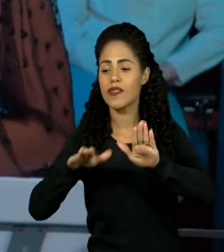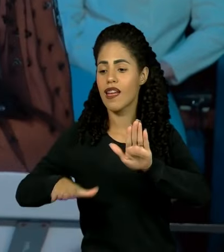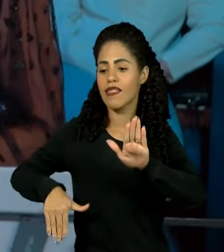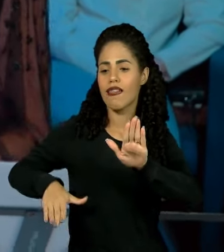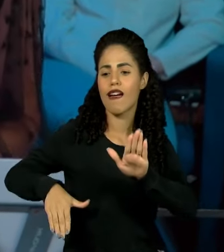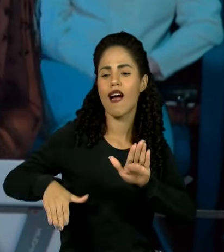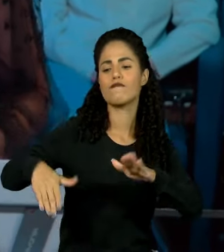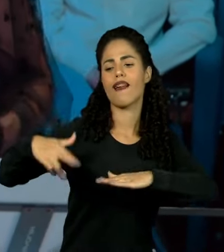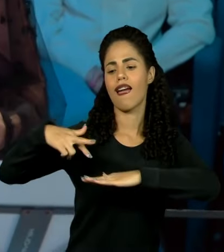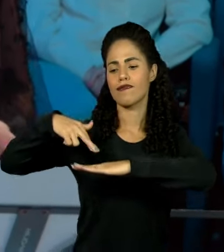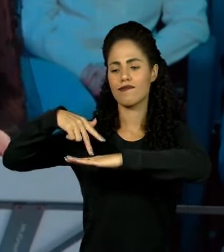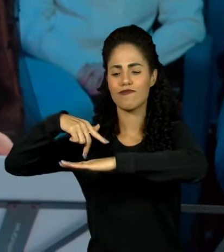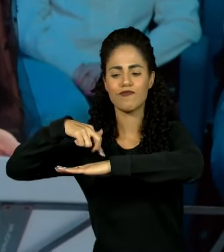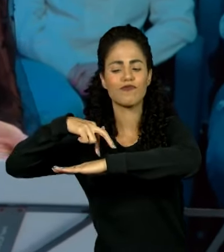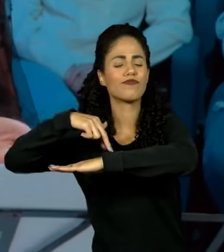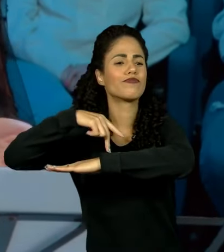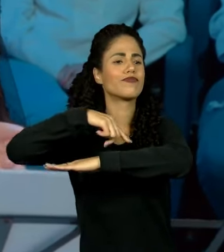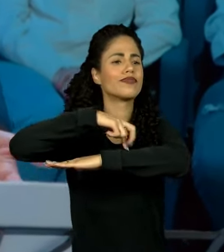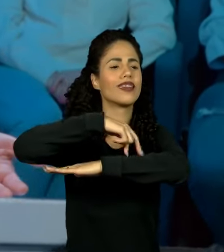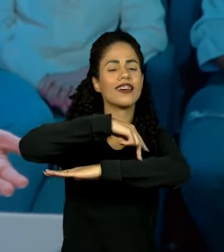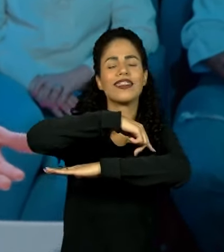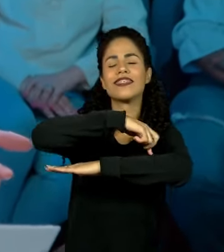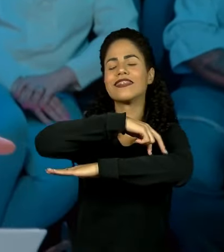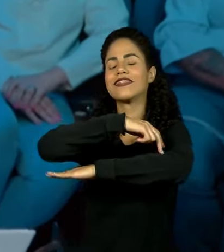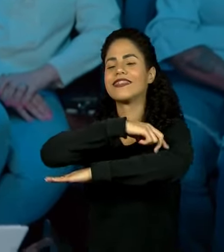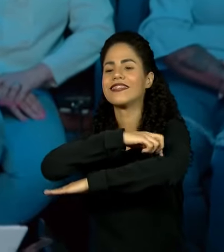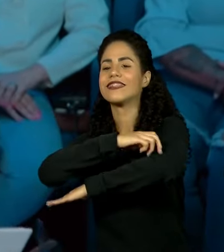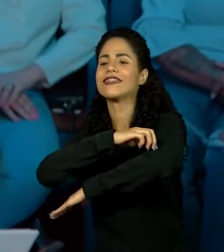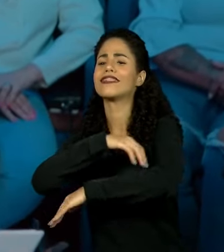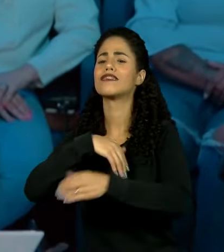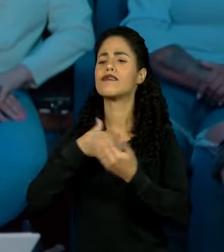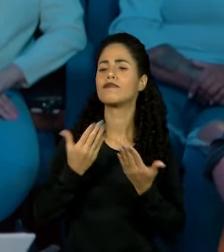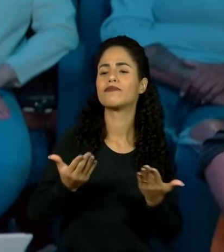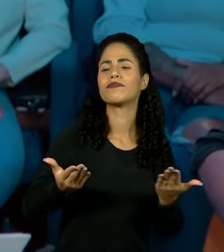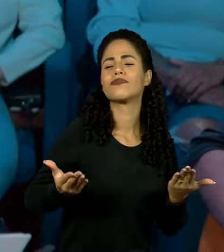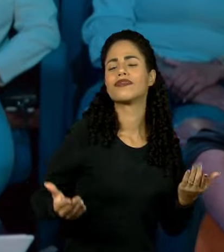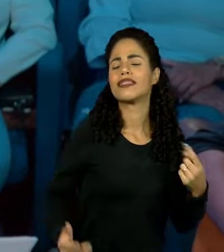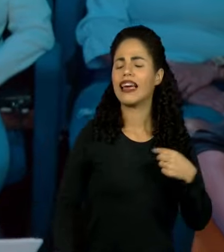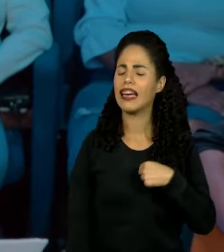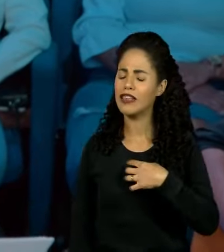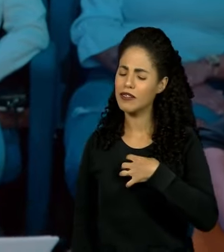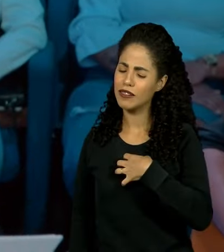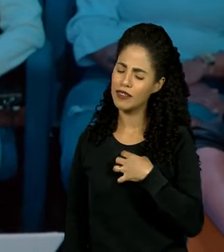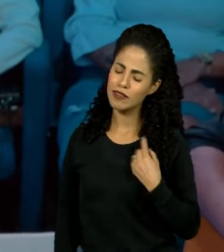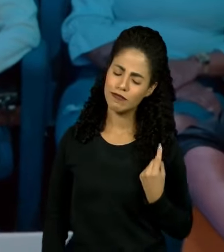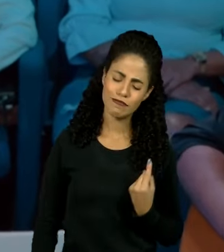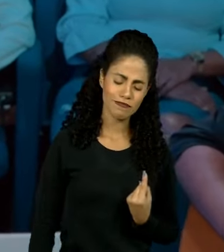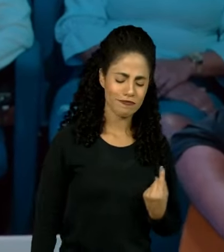mal ah porque estou tão